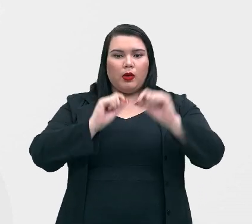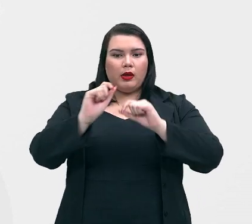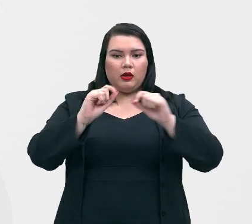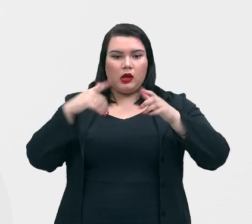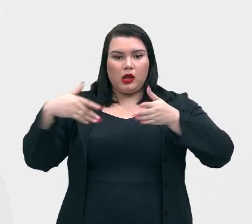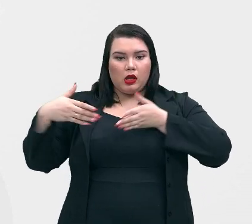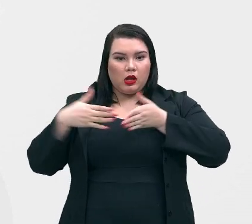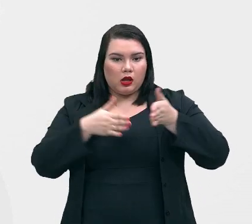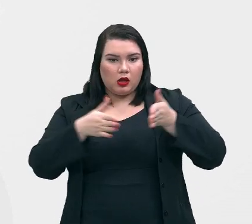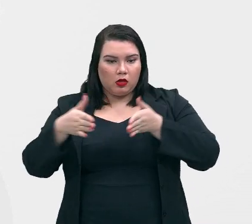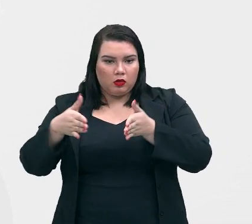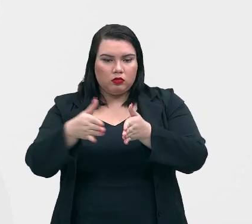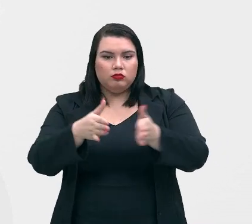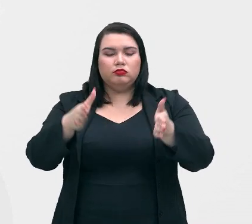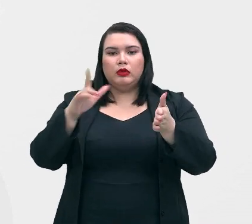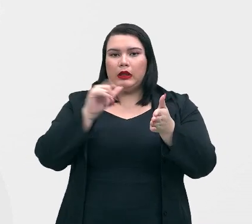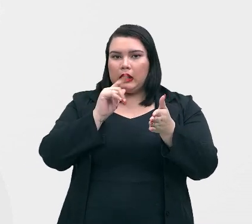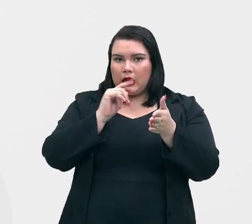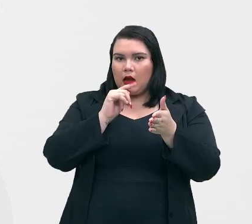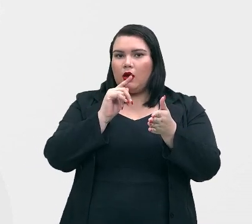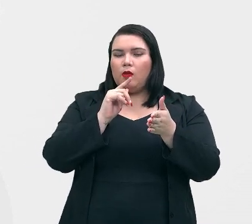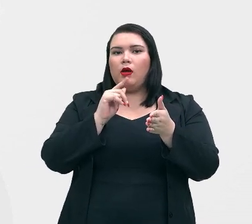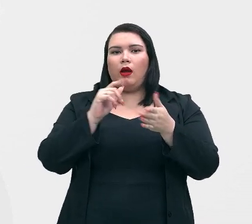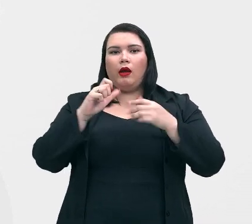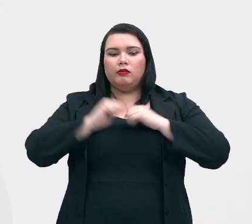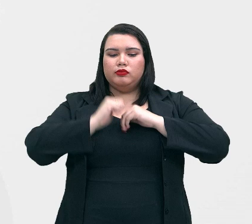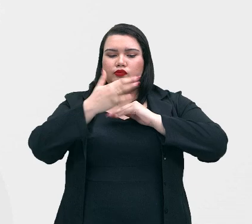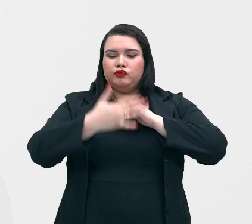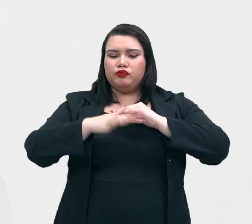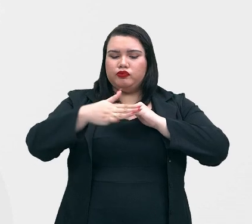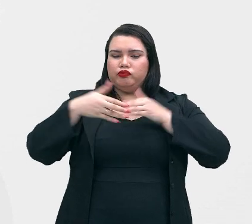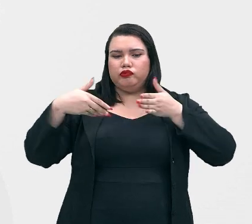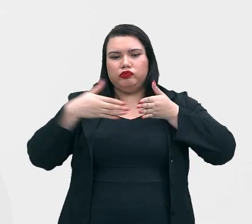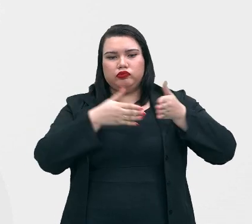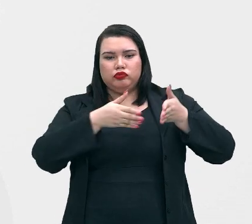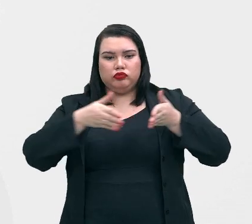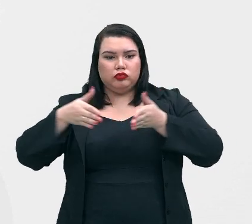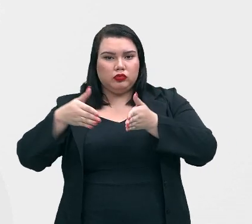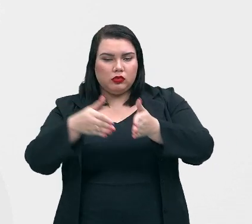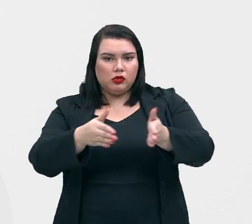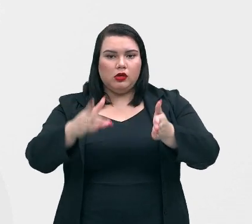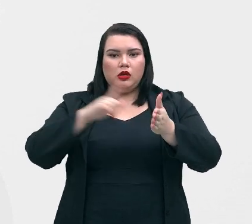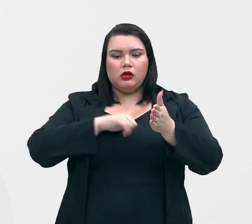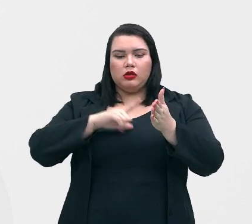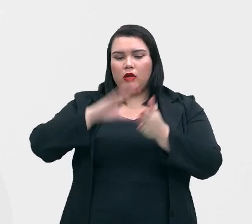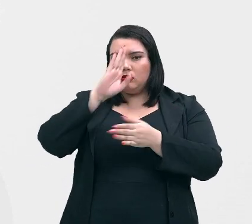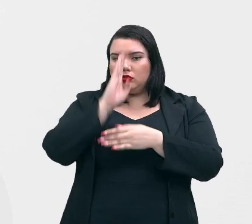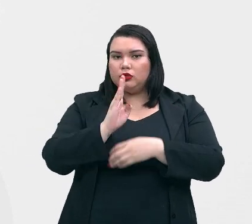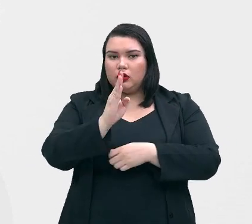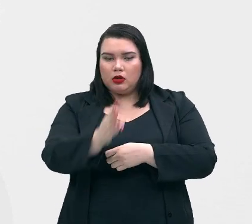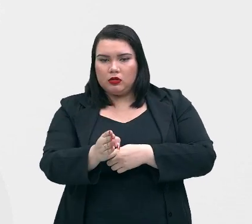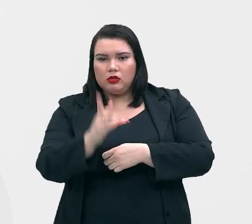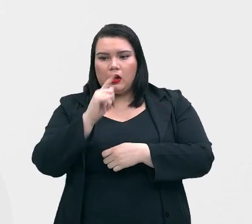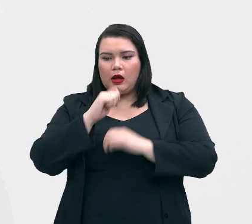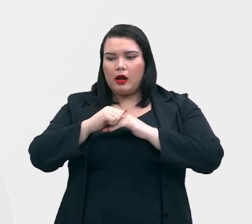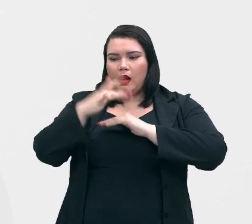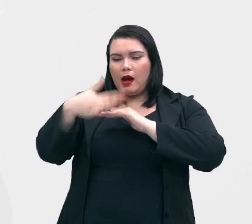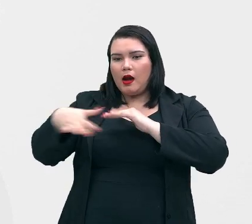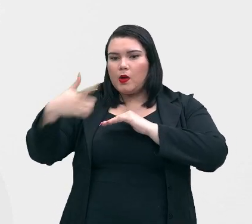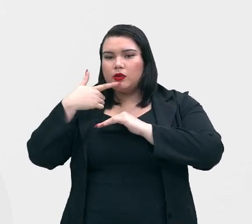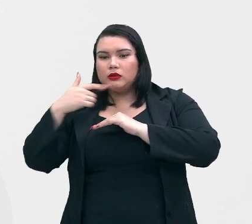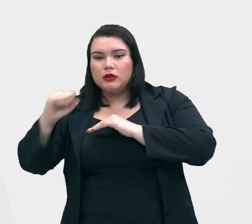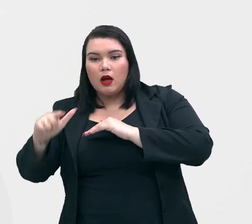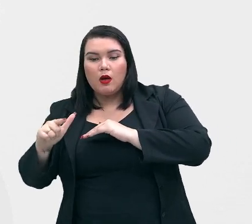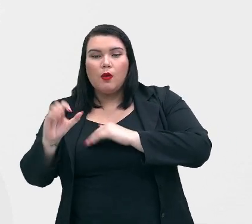rio, né, quando as águas daquele rio, ele vai desaguar ou no mar ou no oceano através